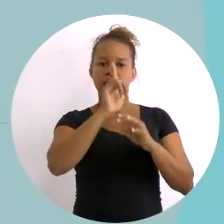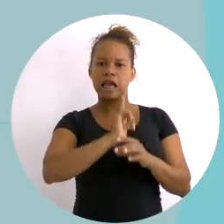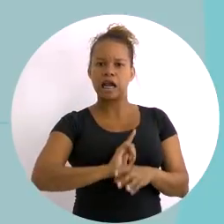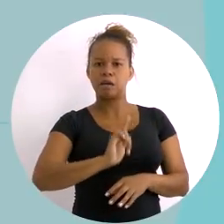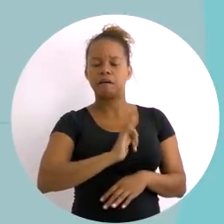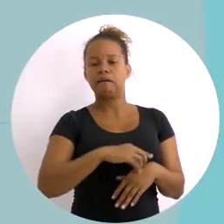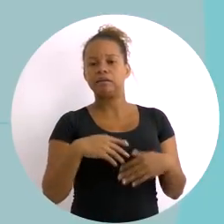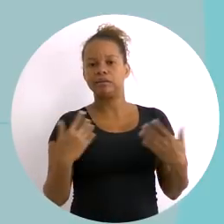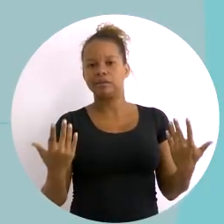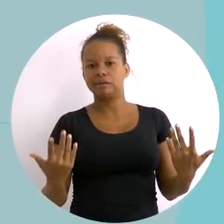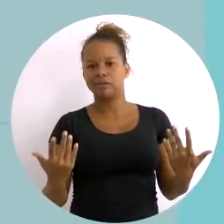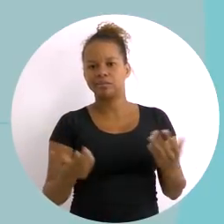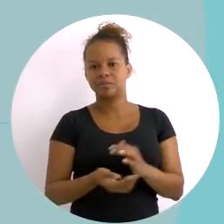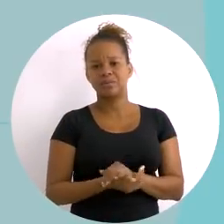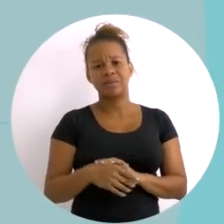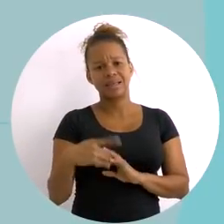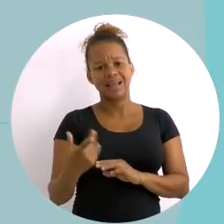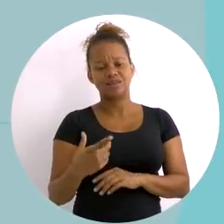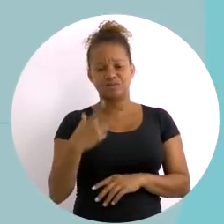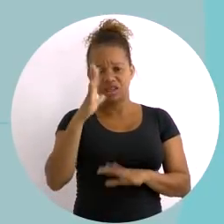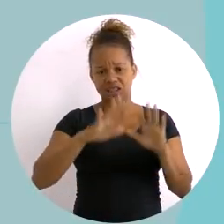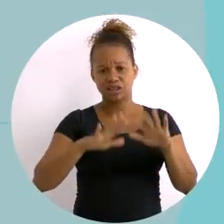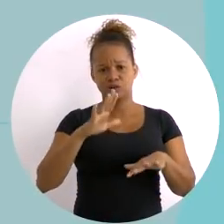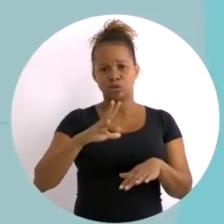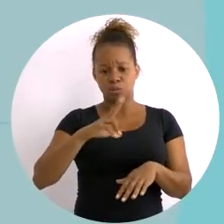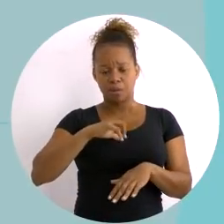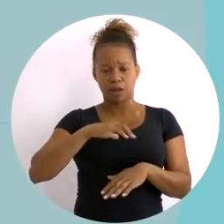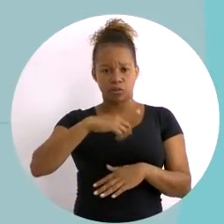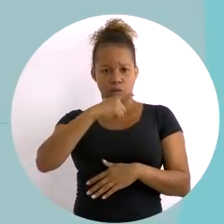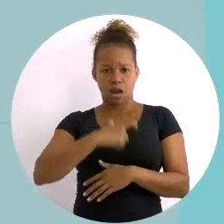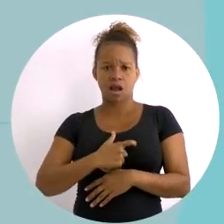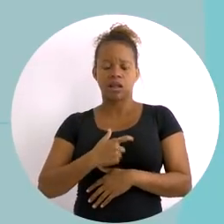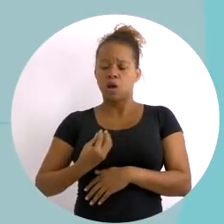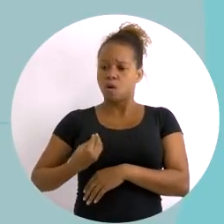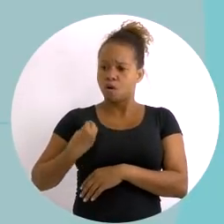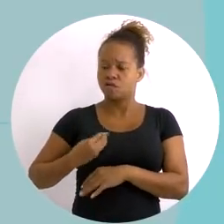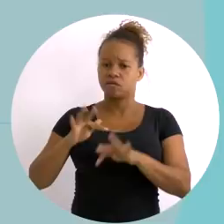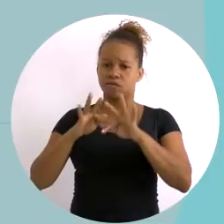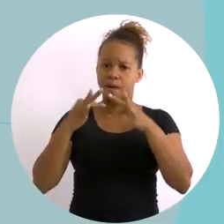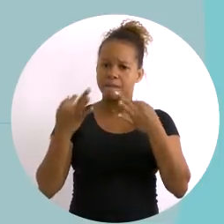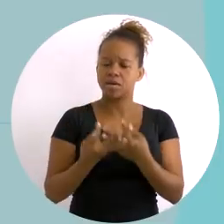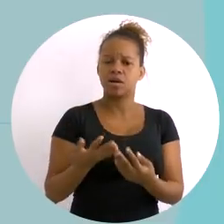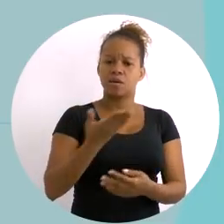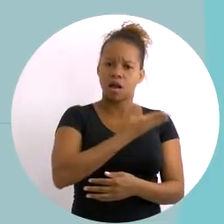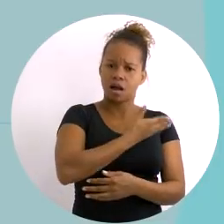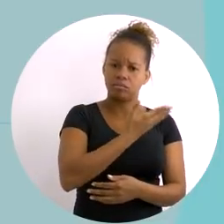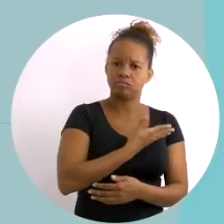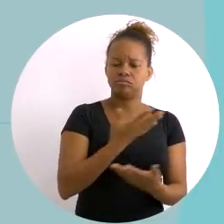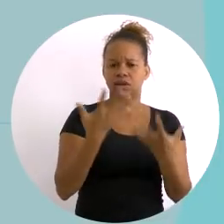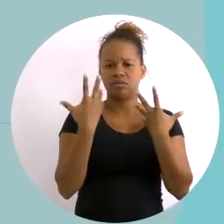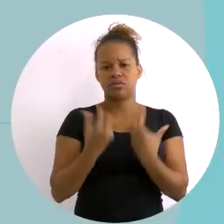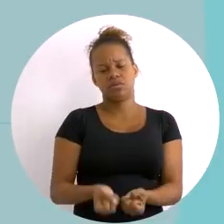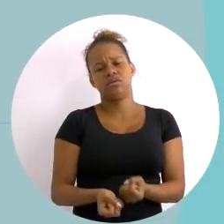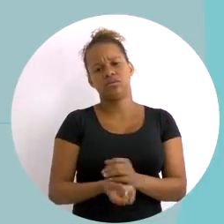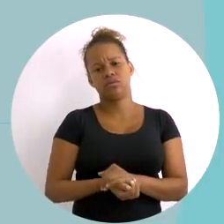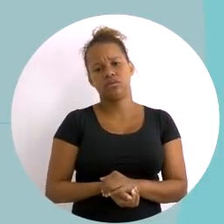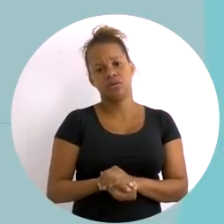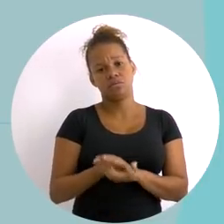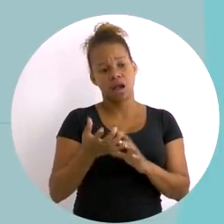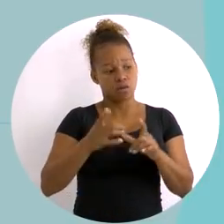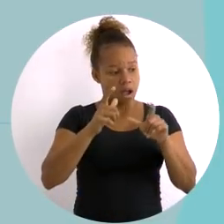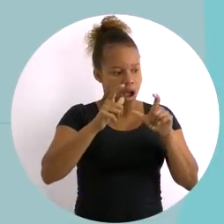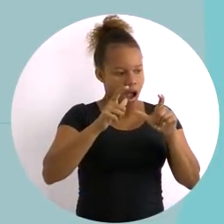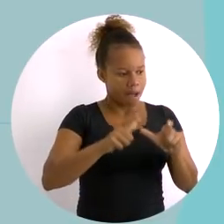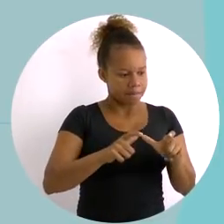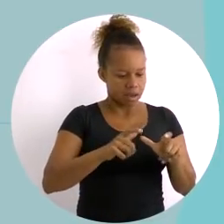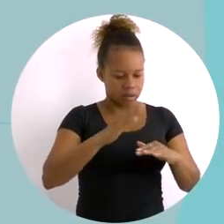gramática. Nem no aspecto pessoal, nem no nosso convívio com familiares e amigos, isso deve ser aceito. Agora, no